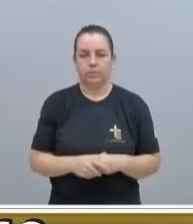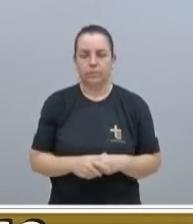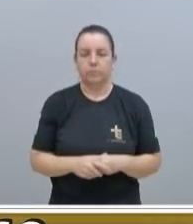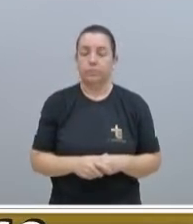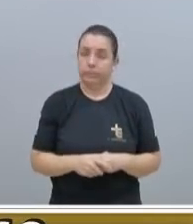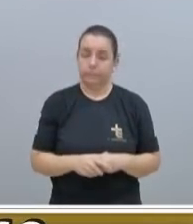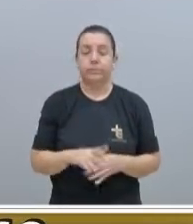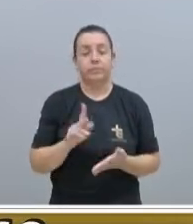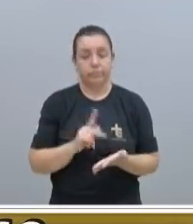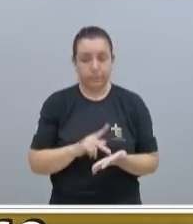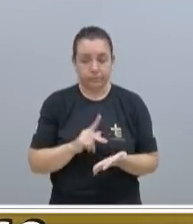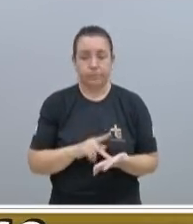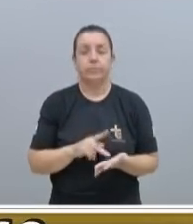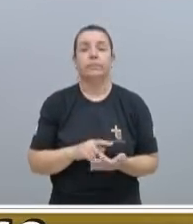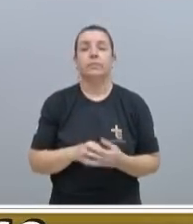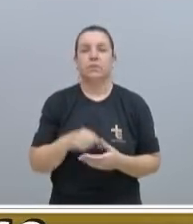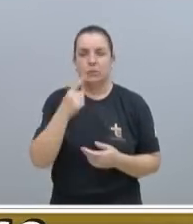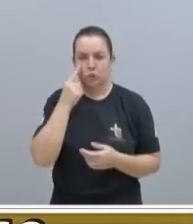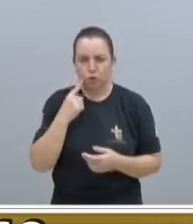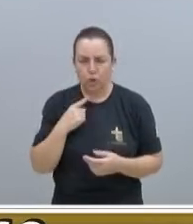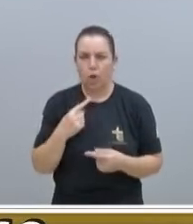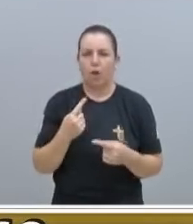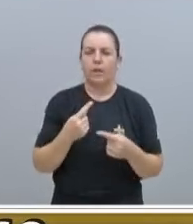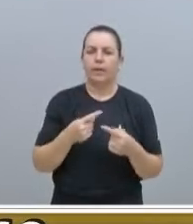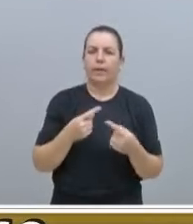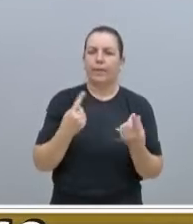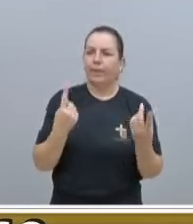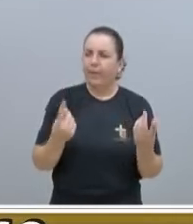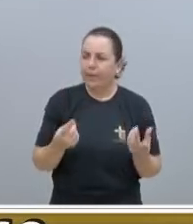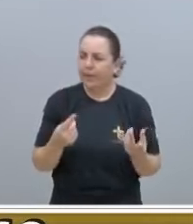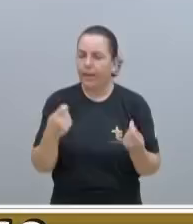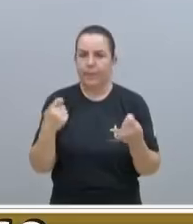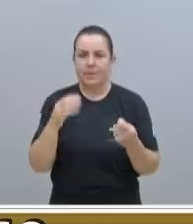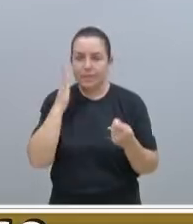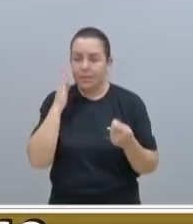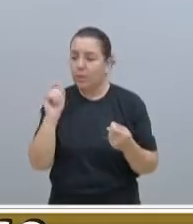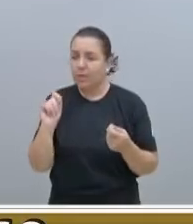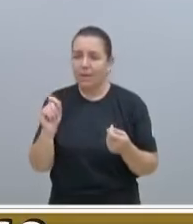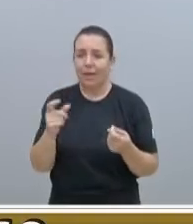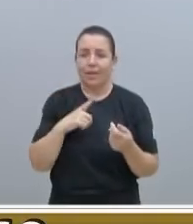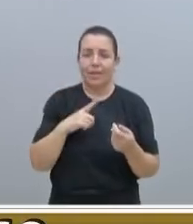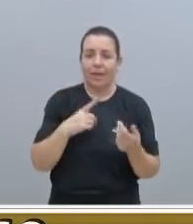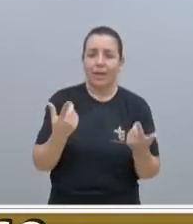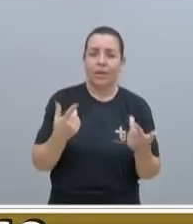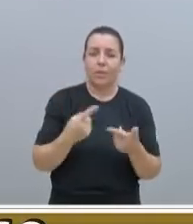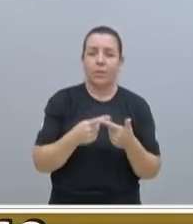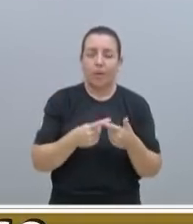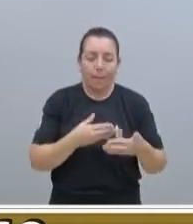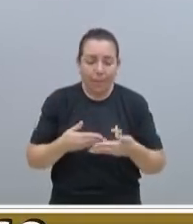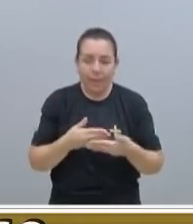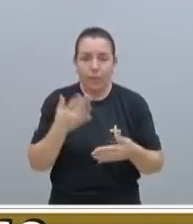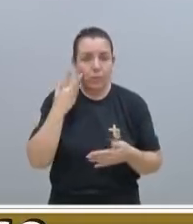chora pra comer chora porque não cedem descobrir se a dor de ouvido e dor de garganta seu intestino